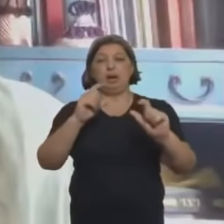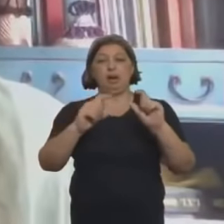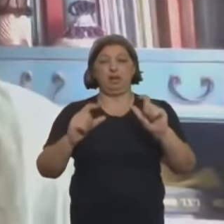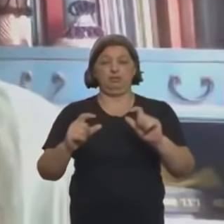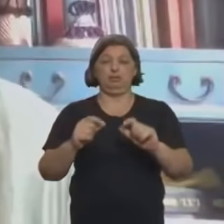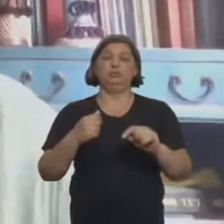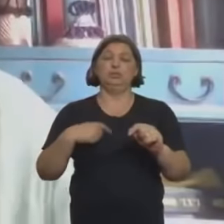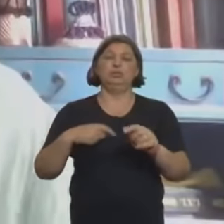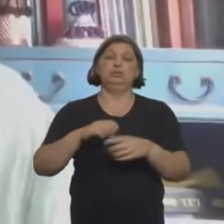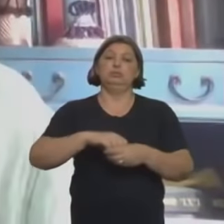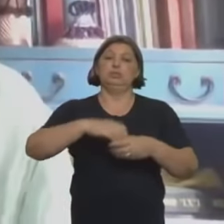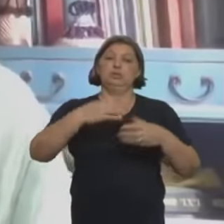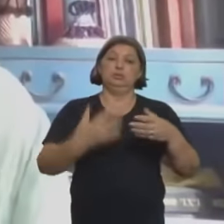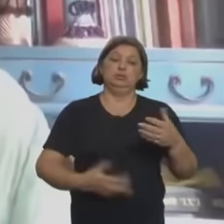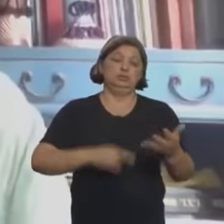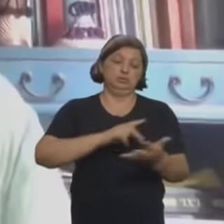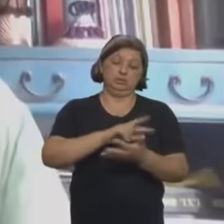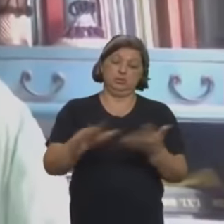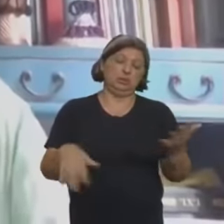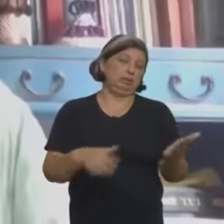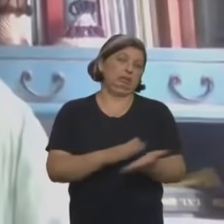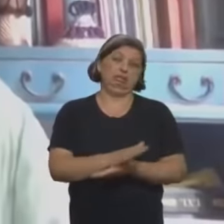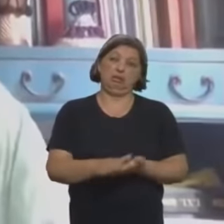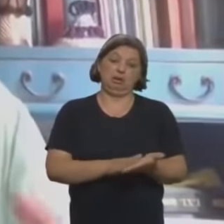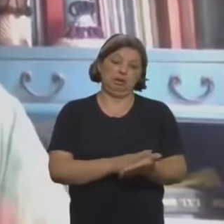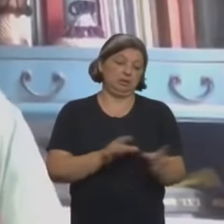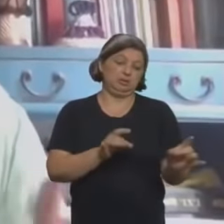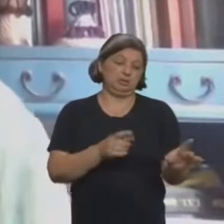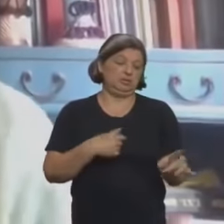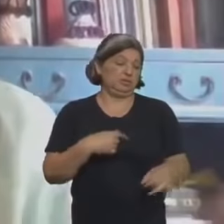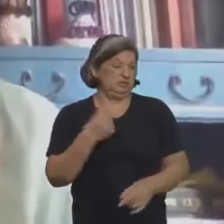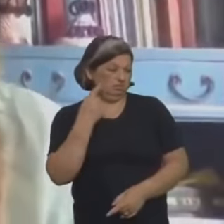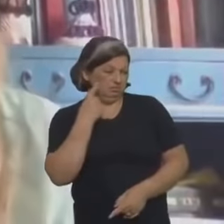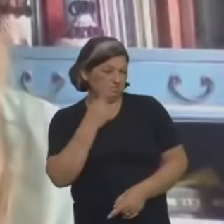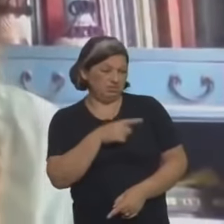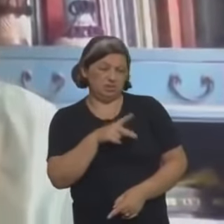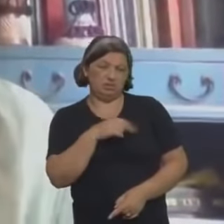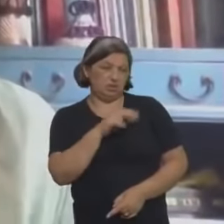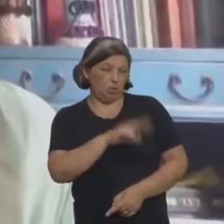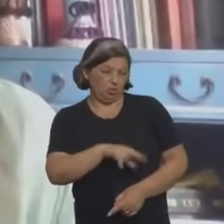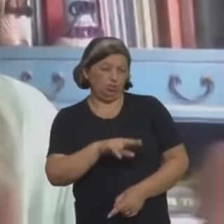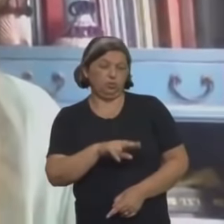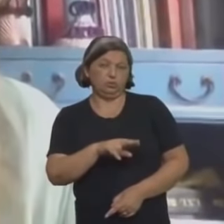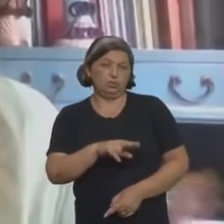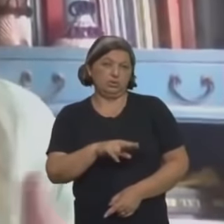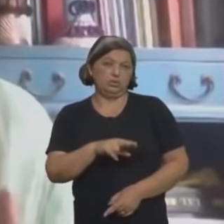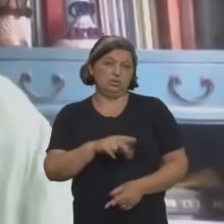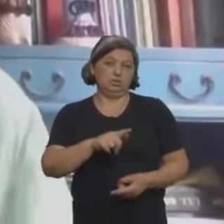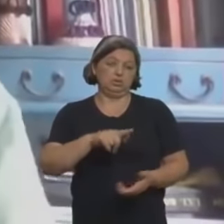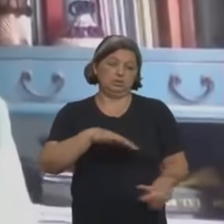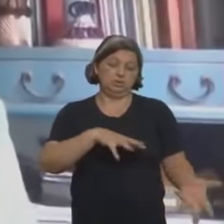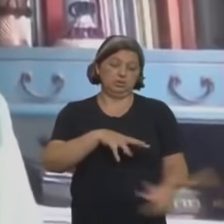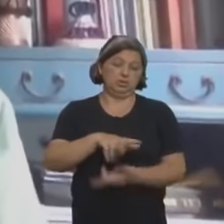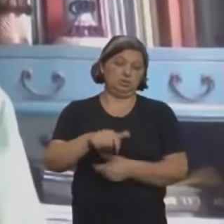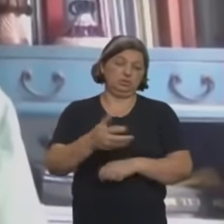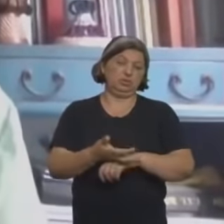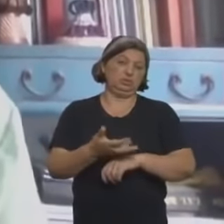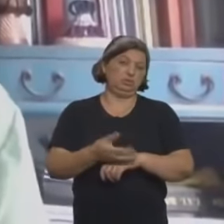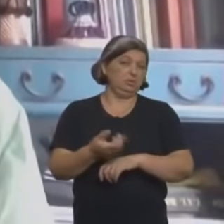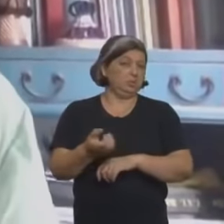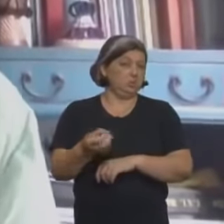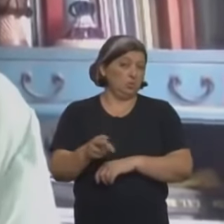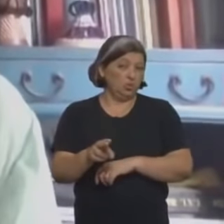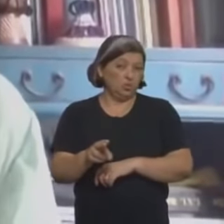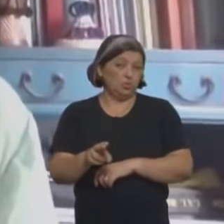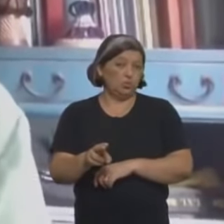ali muito conteúdo, mas nada específico que vocês vão poder dizer assim, isso eu vou usar aqui, né, na geografia ou